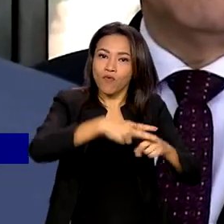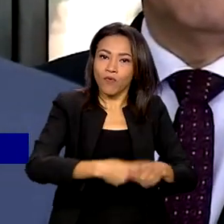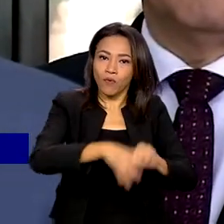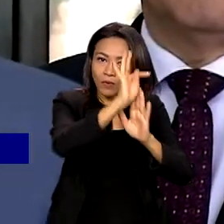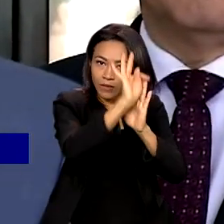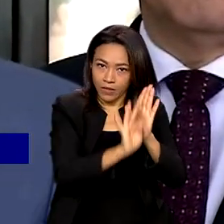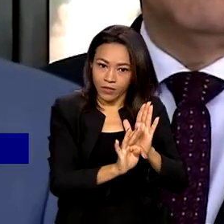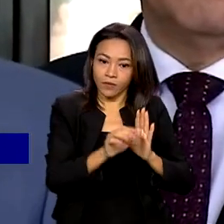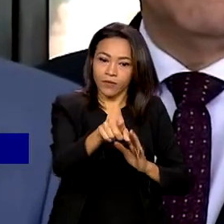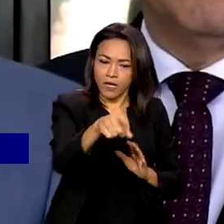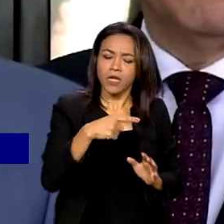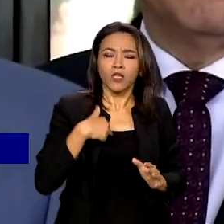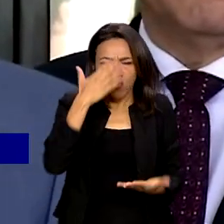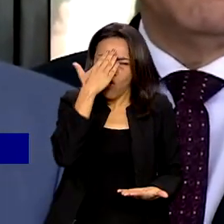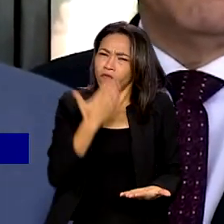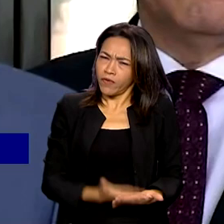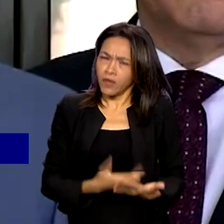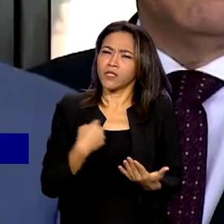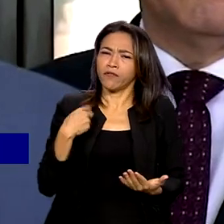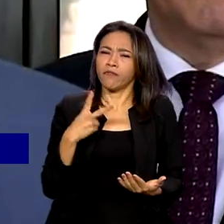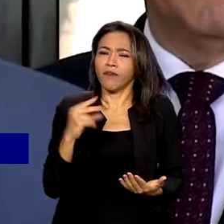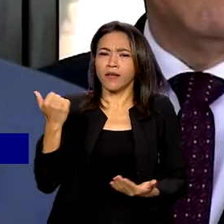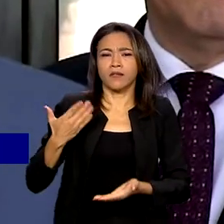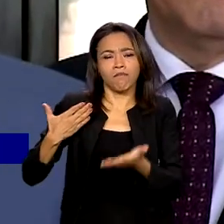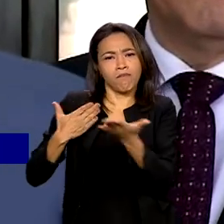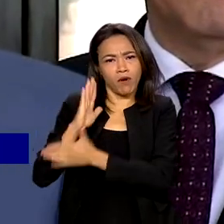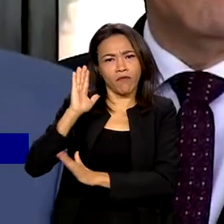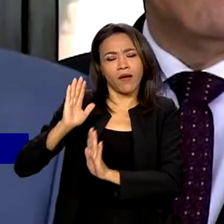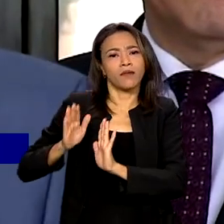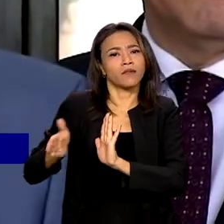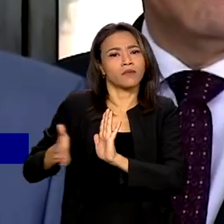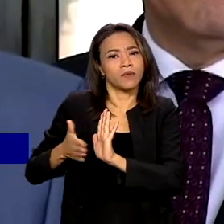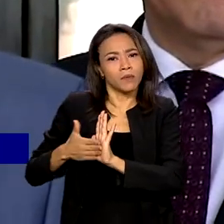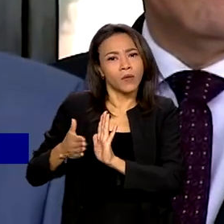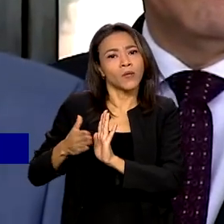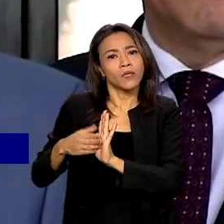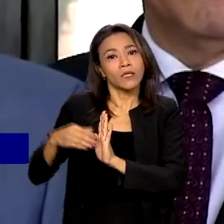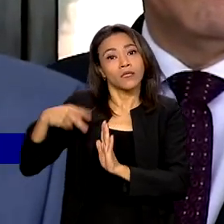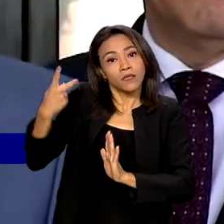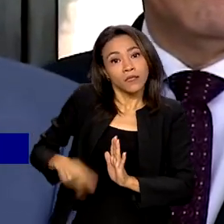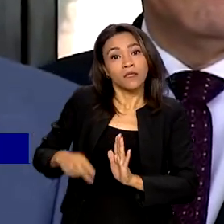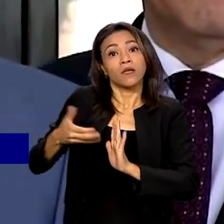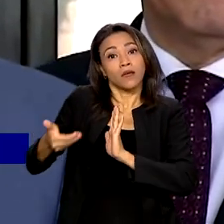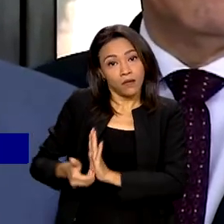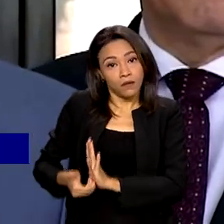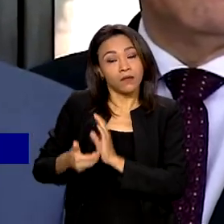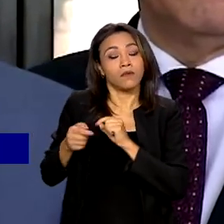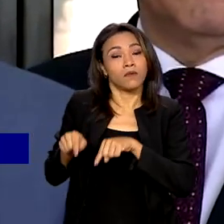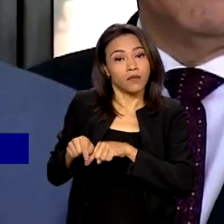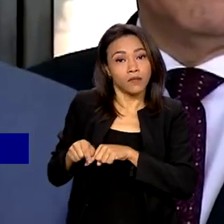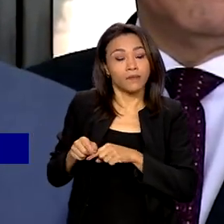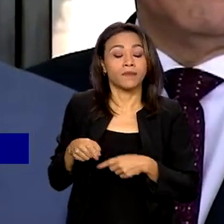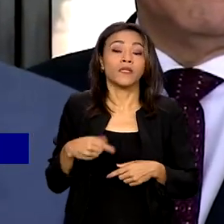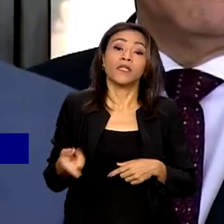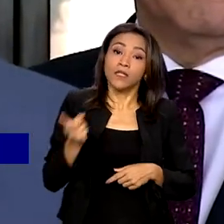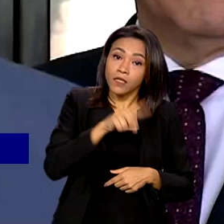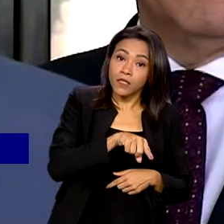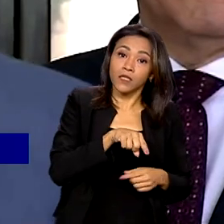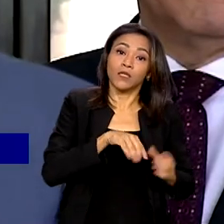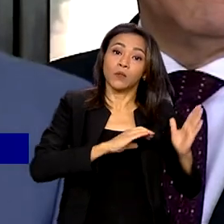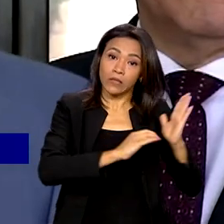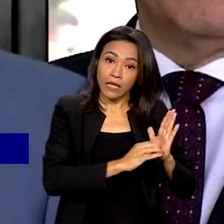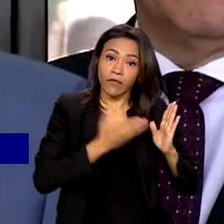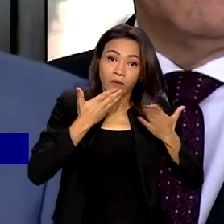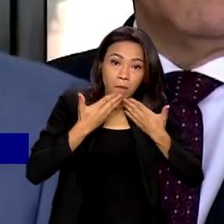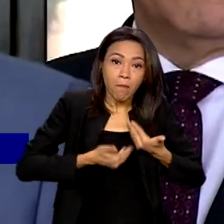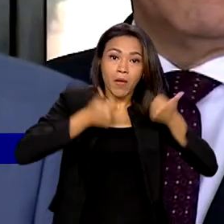que vamos aprovar as matérias vindas da Câmara com a independência que o Senado tem, no sentido de aperfeiçoar os